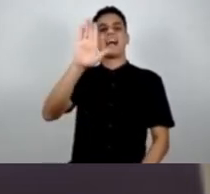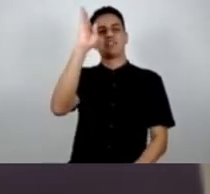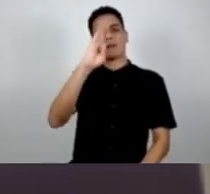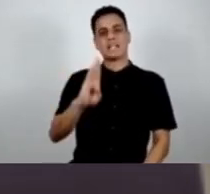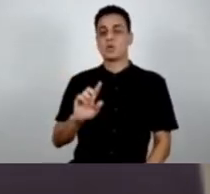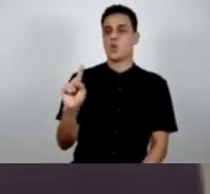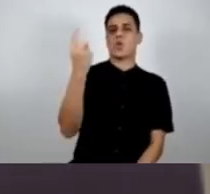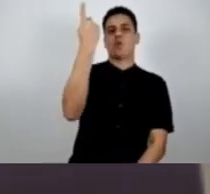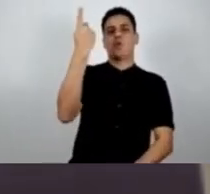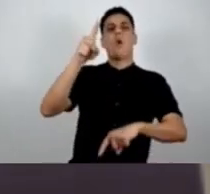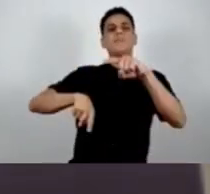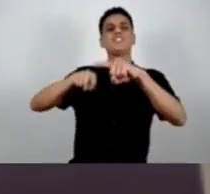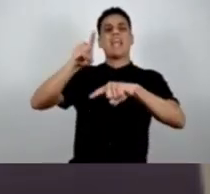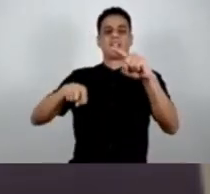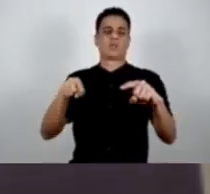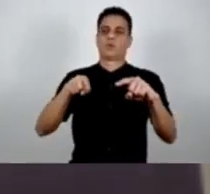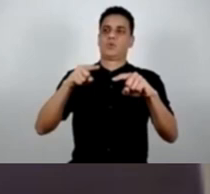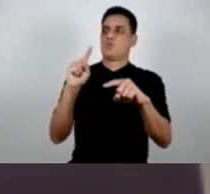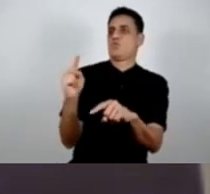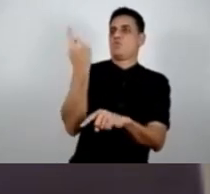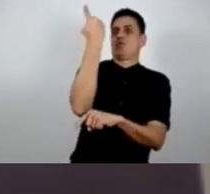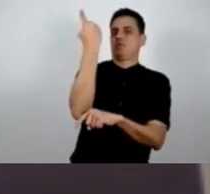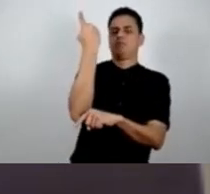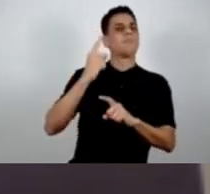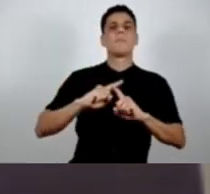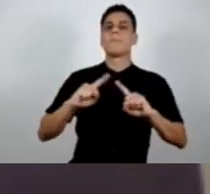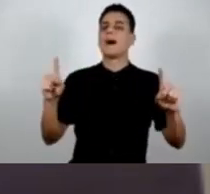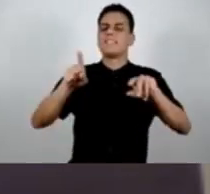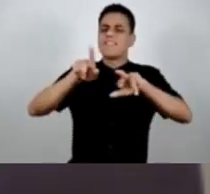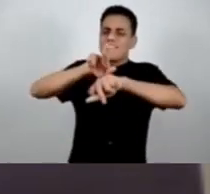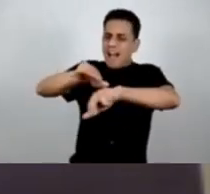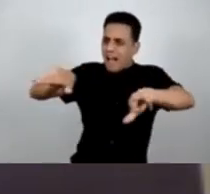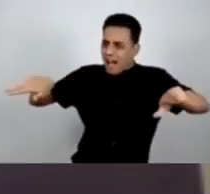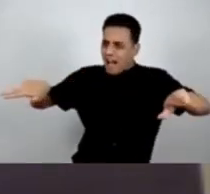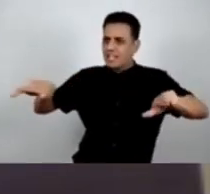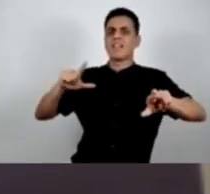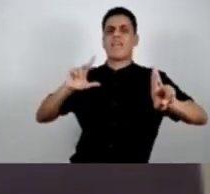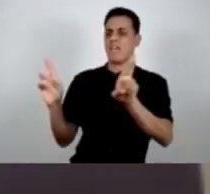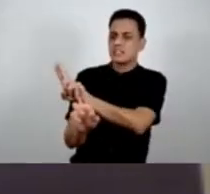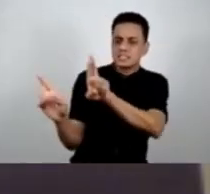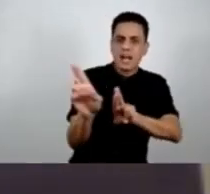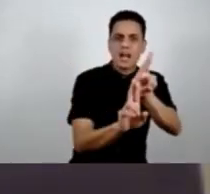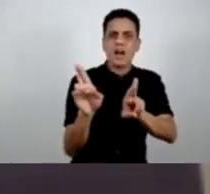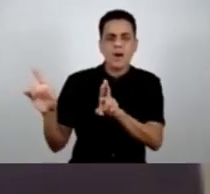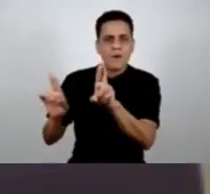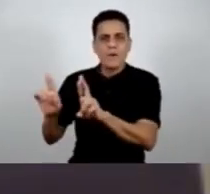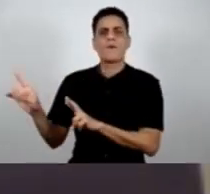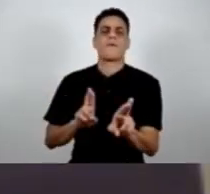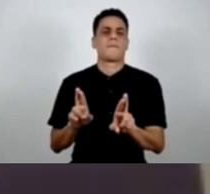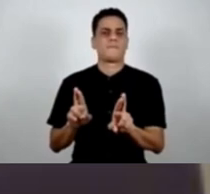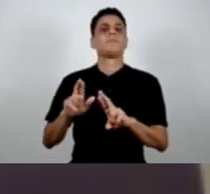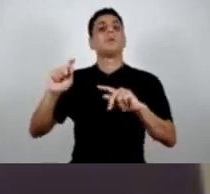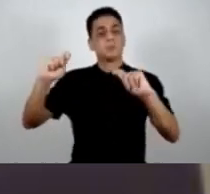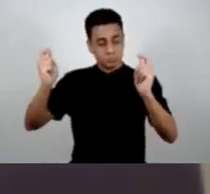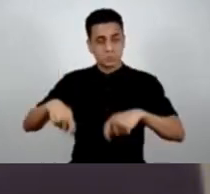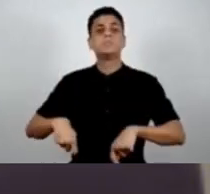fixa que viaja pelo mundo, mas como uma série de relações que talvez podem